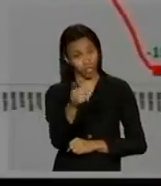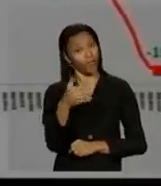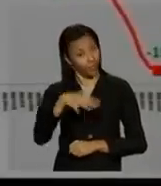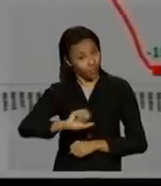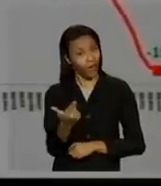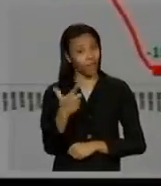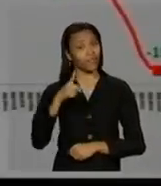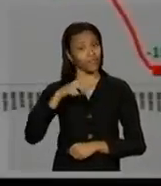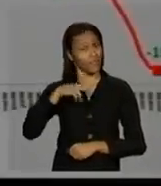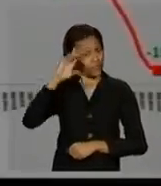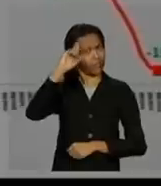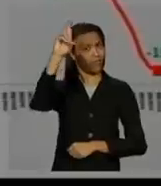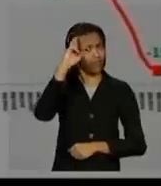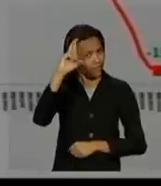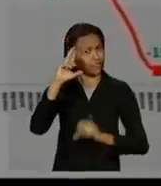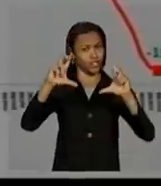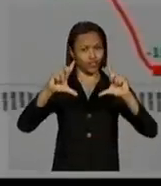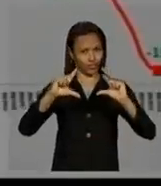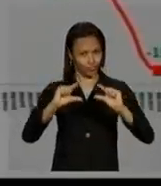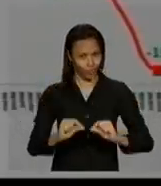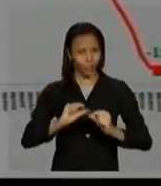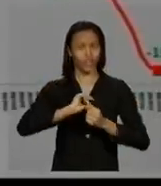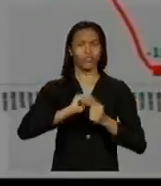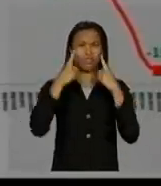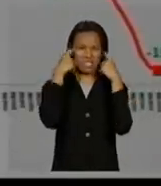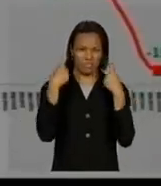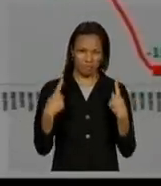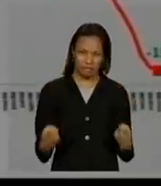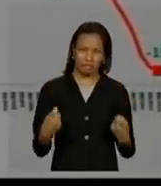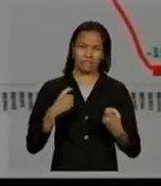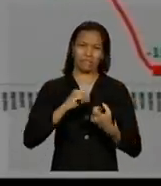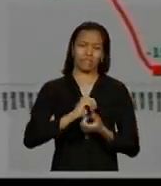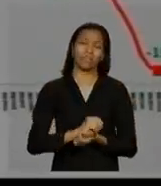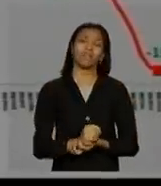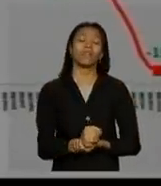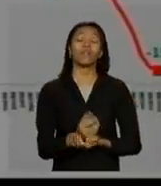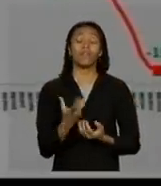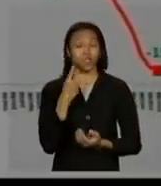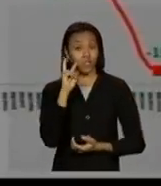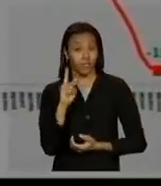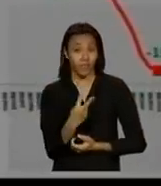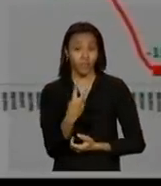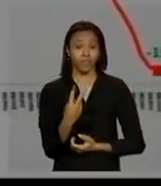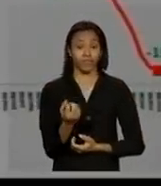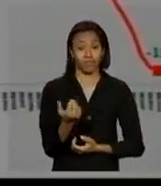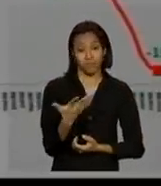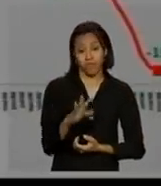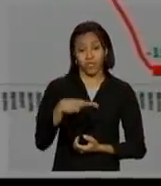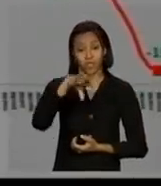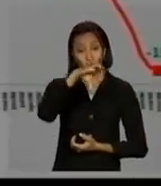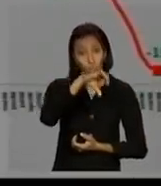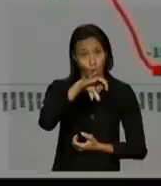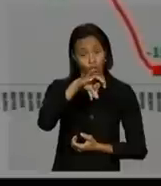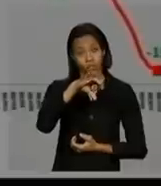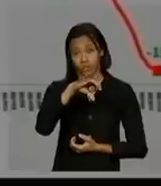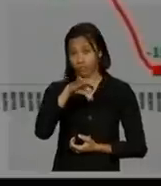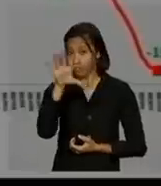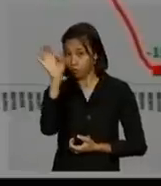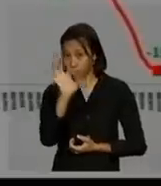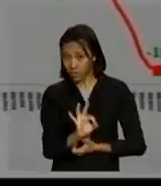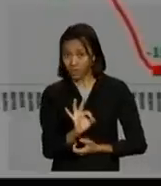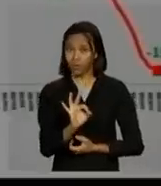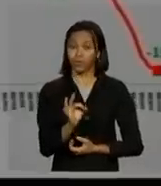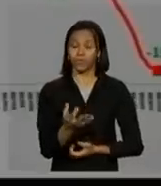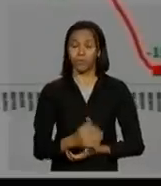Tá certo redução eh da taxa progressiva tem menos 19% Tá certo então eu digo